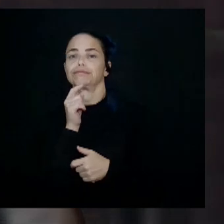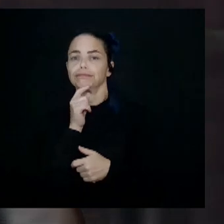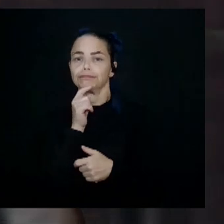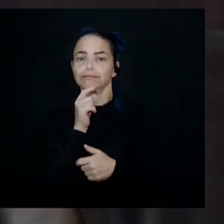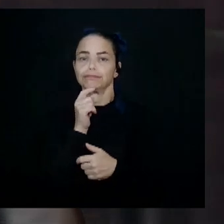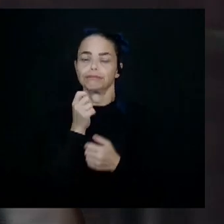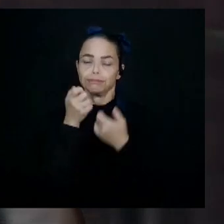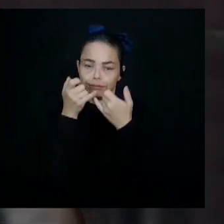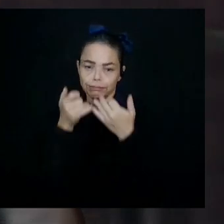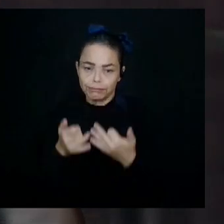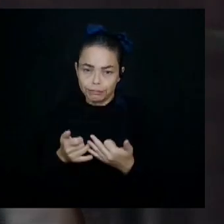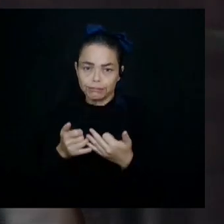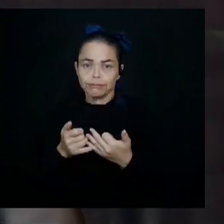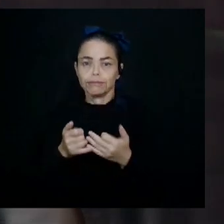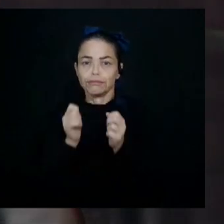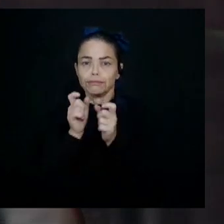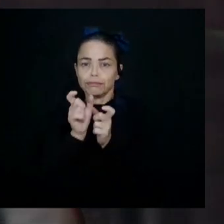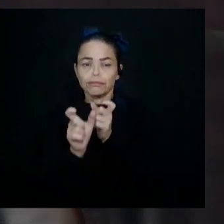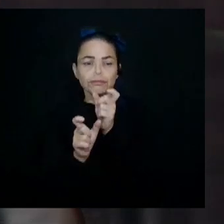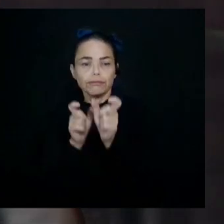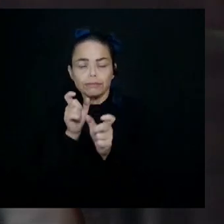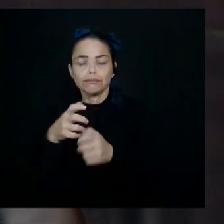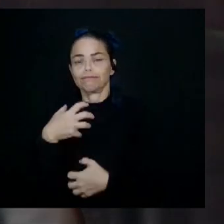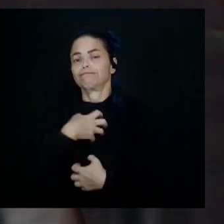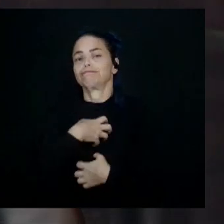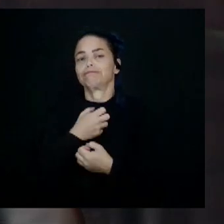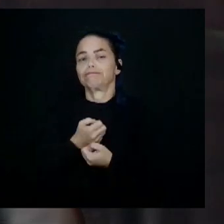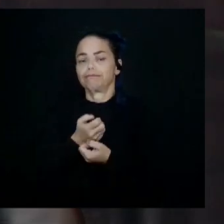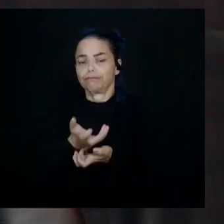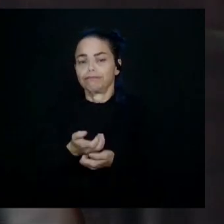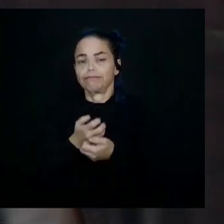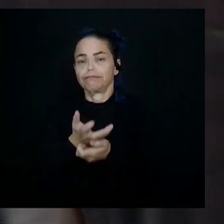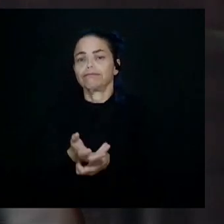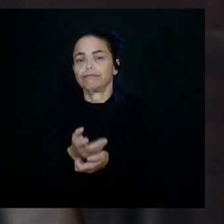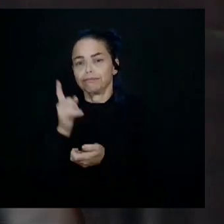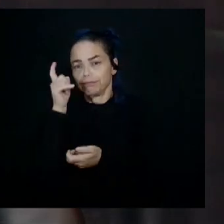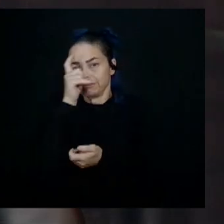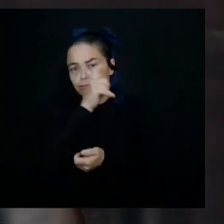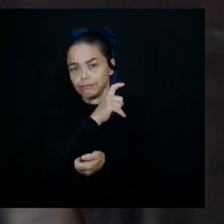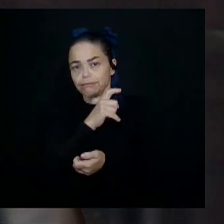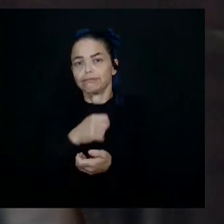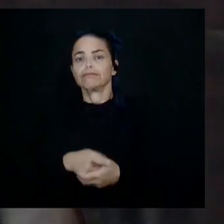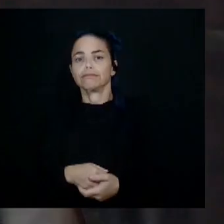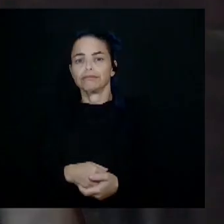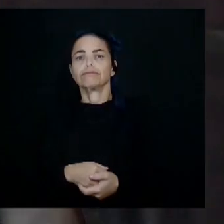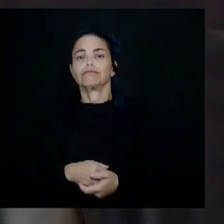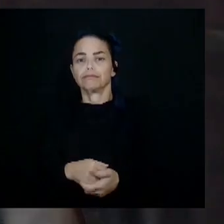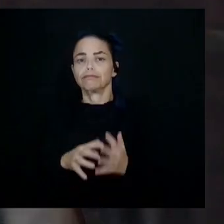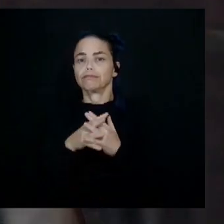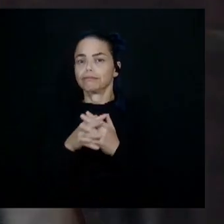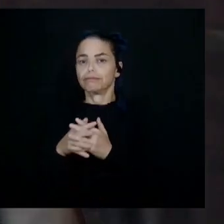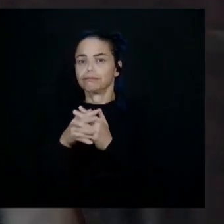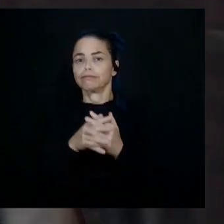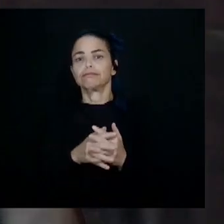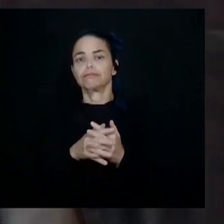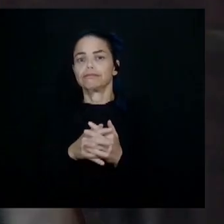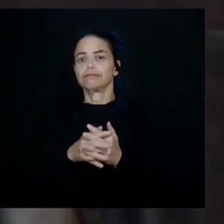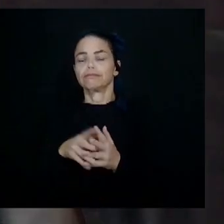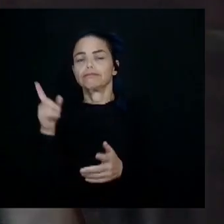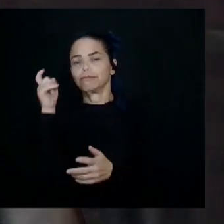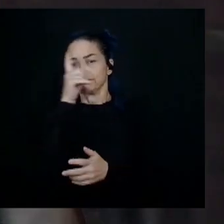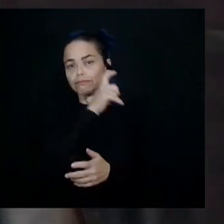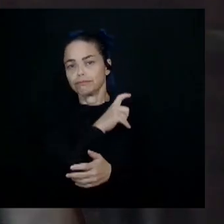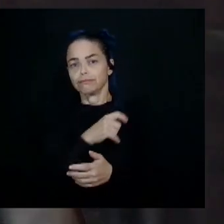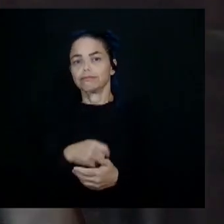com palavras o que está sentindo, o que está passando, aí fica essa dificuldade. Então, pode passar